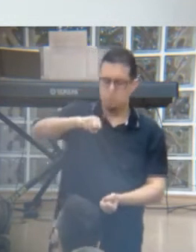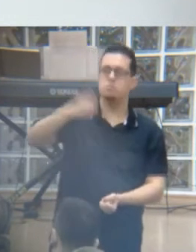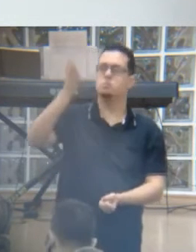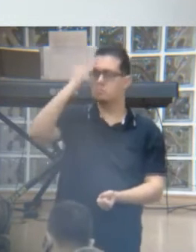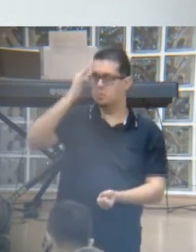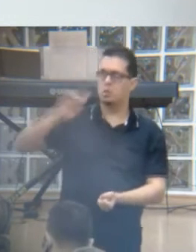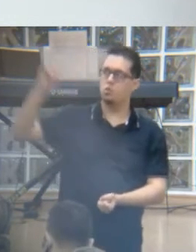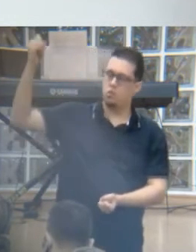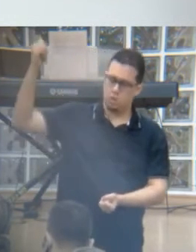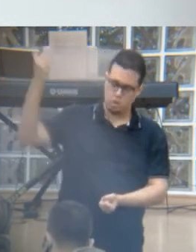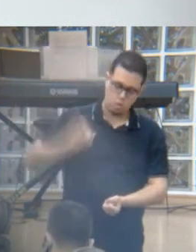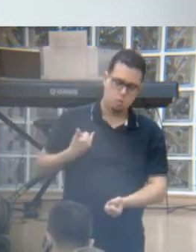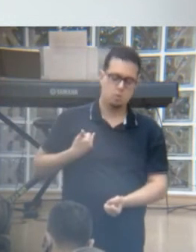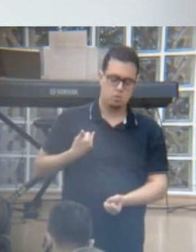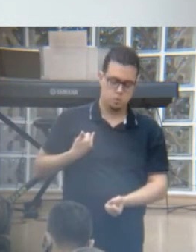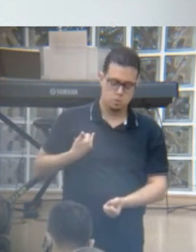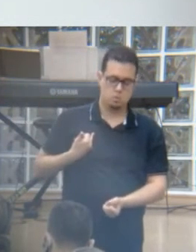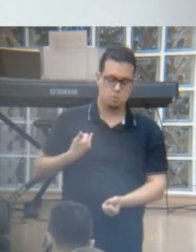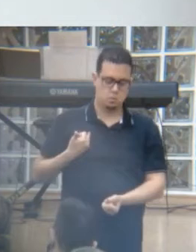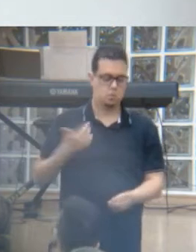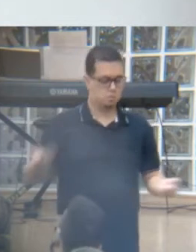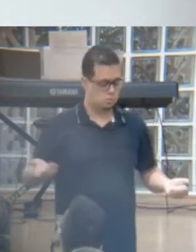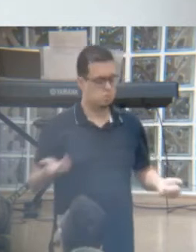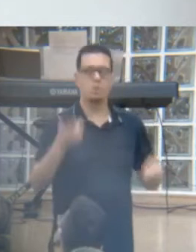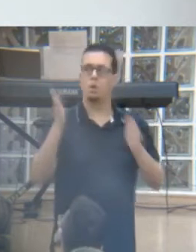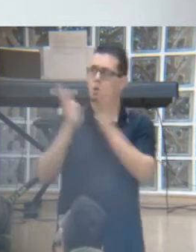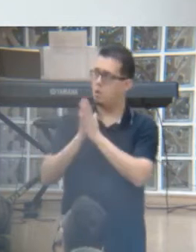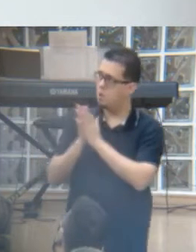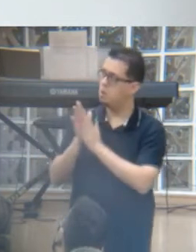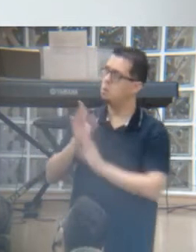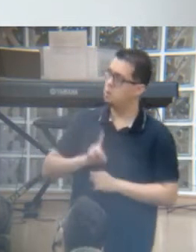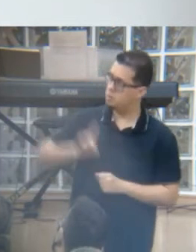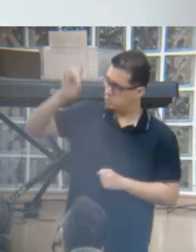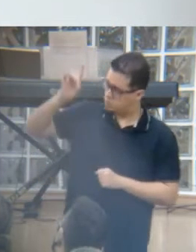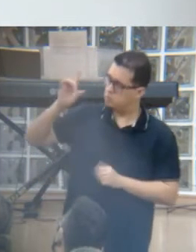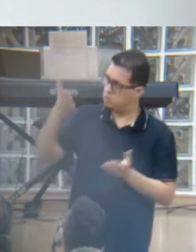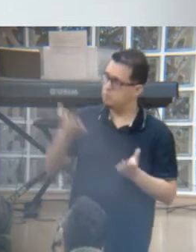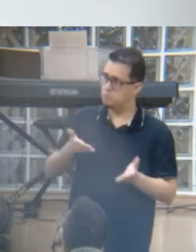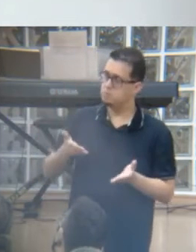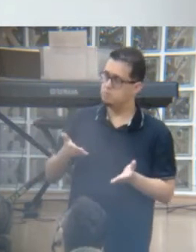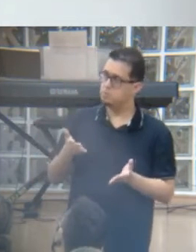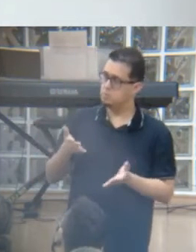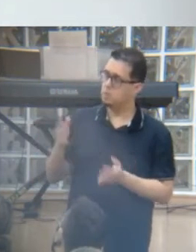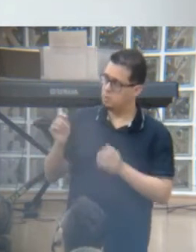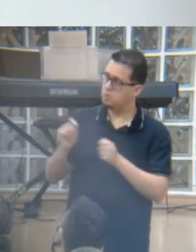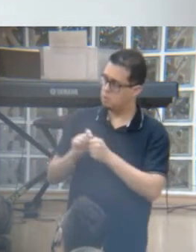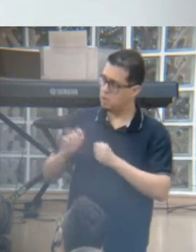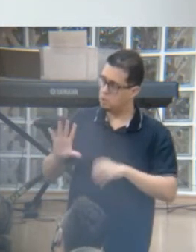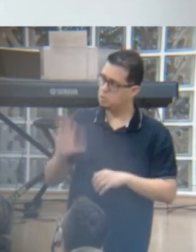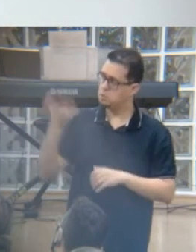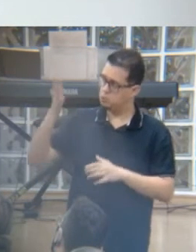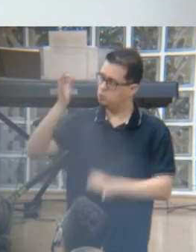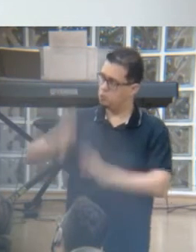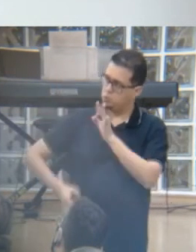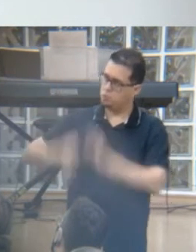imprecatoriamente. O que é imprecatoriamente? É rogar a Deus que exerça a sua justiça.